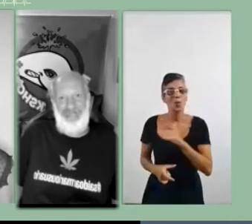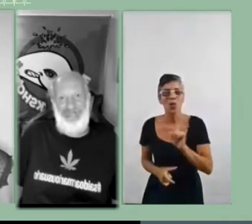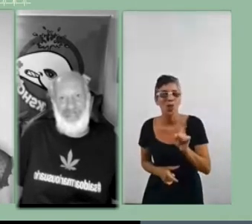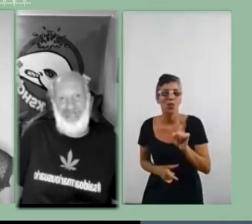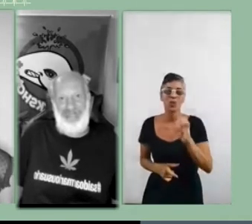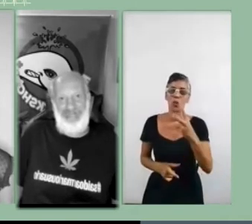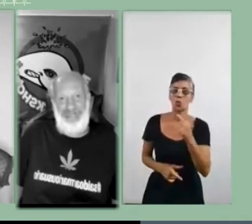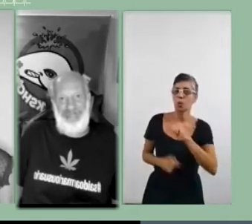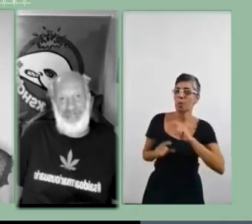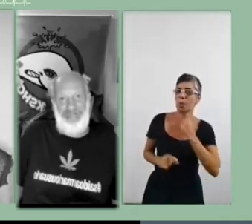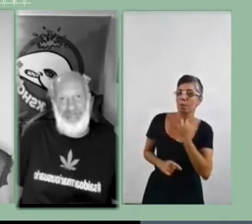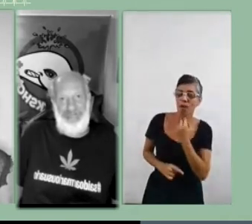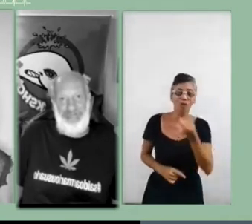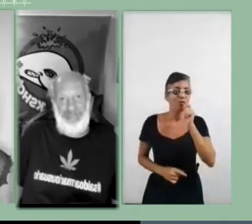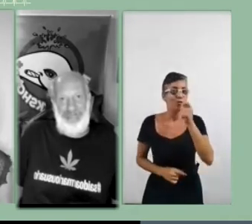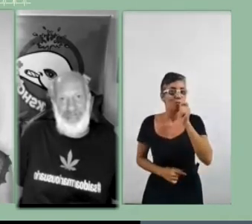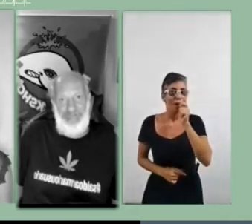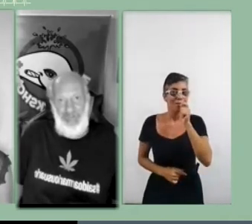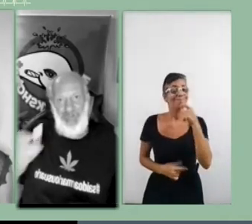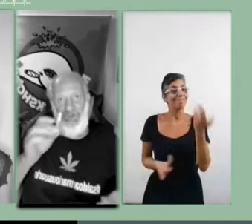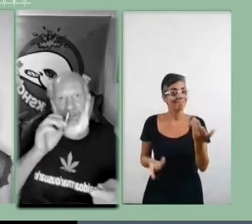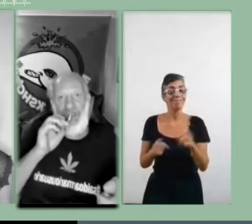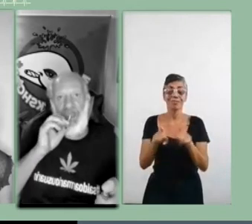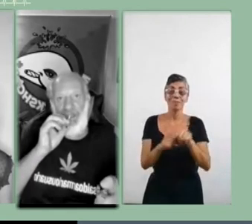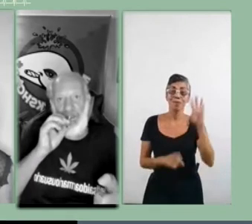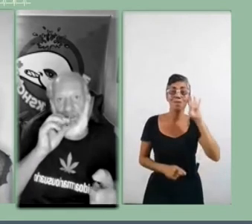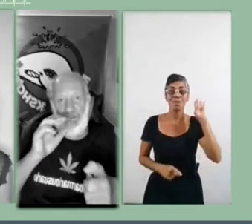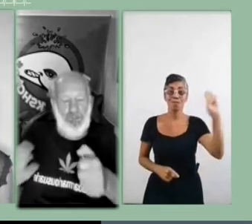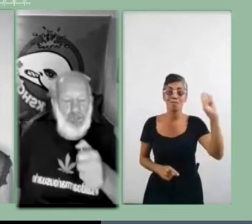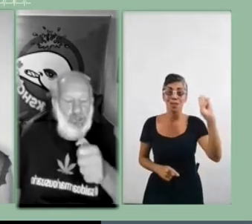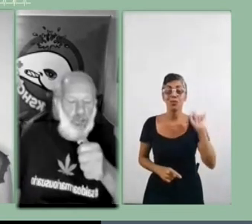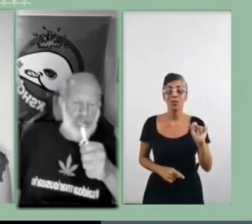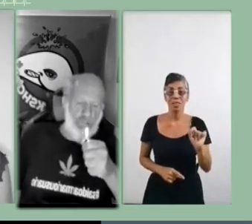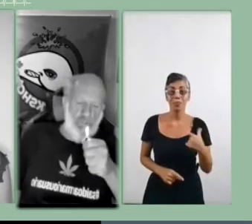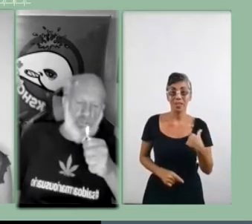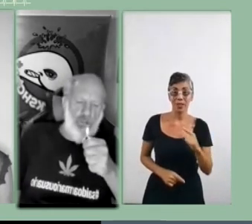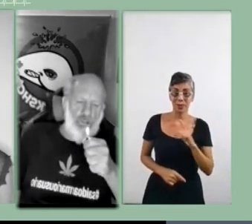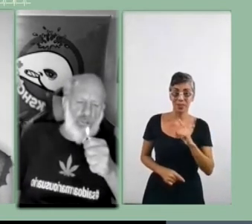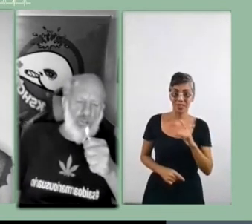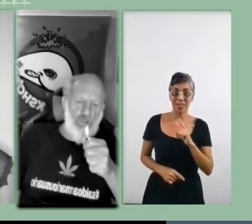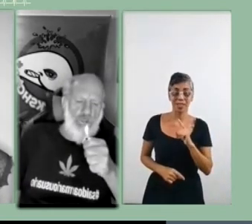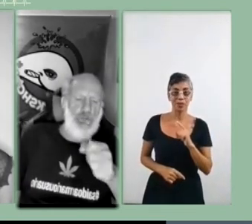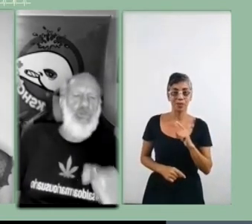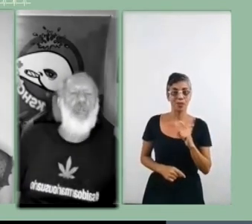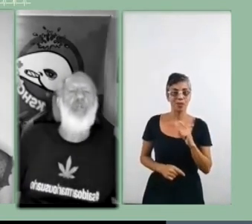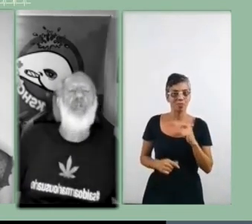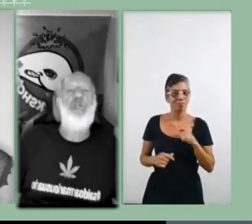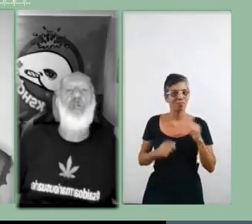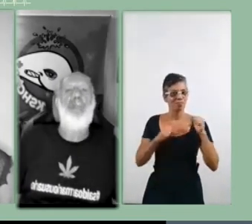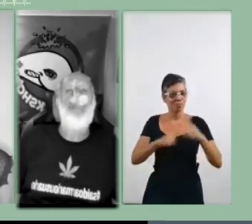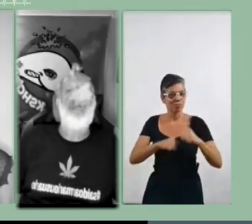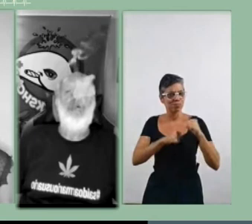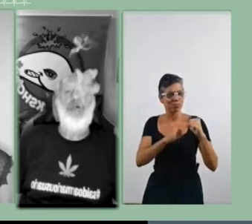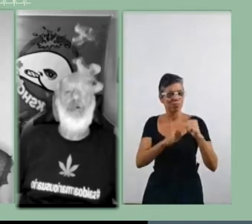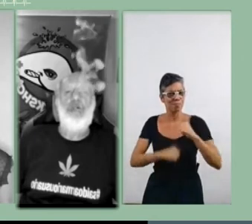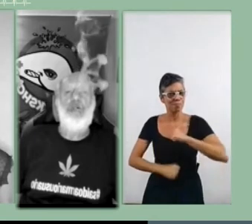E, principalmente, né, eu que tenho feito esse ativismo, isso aqui que o Dick está fazendo